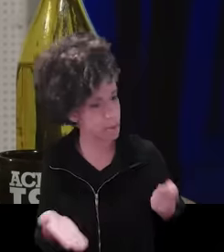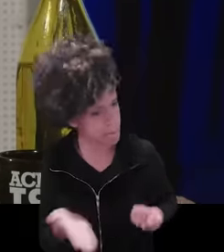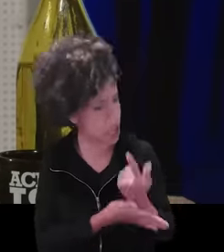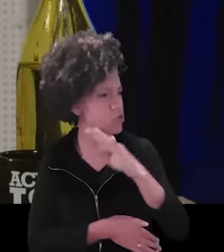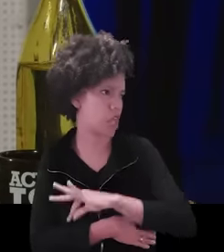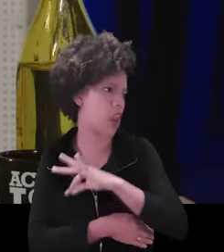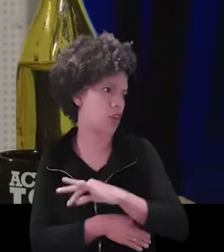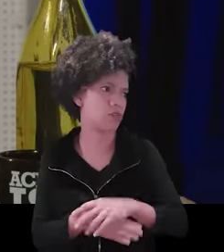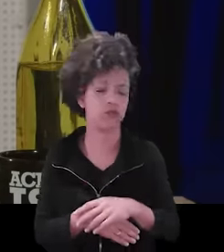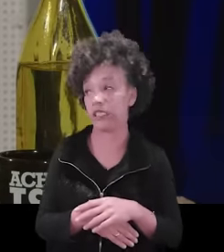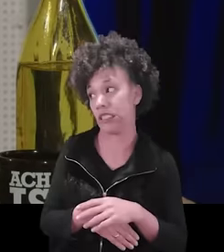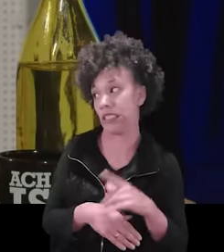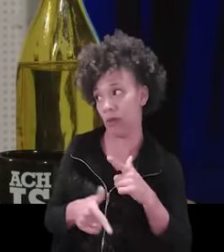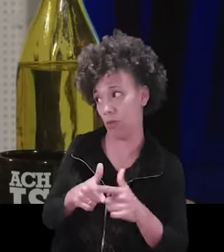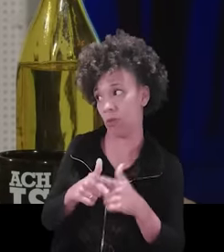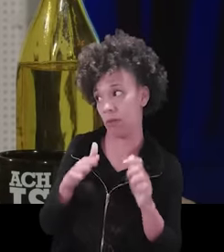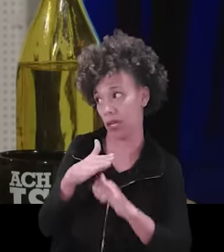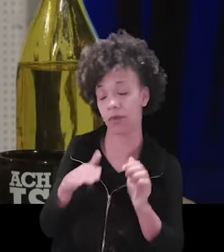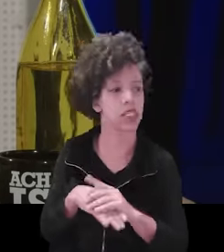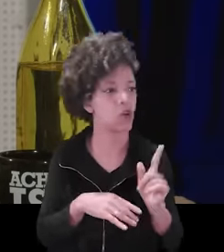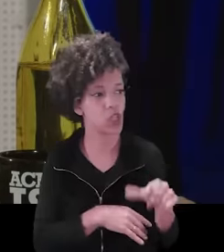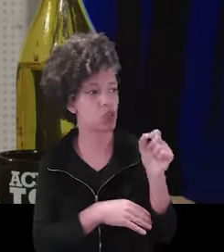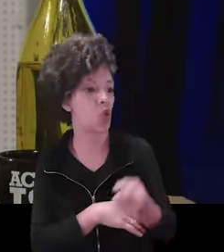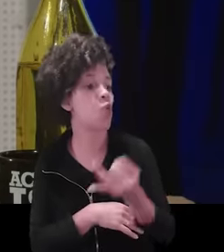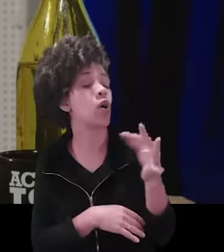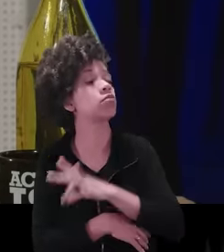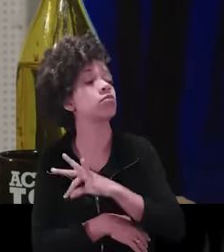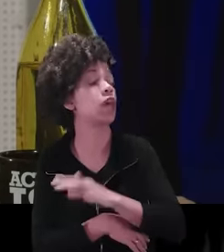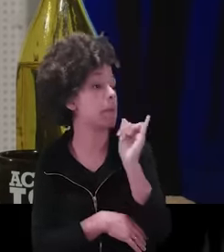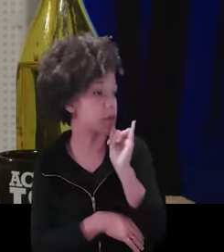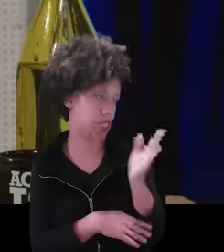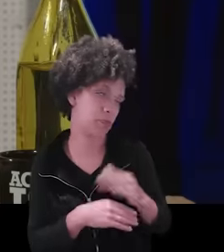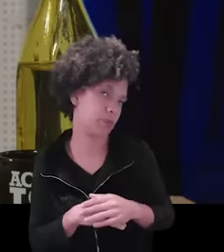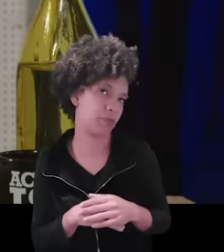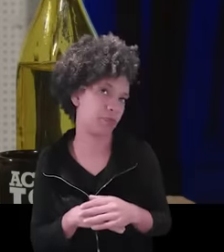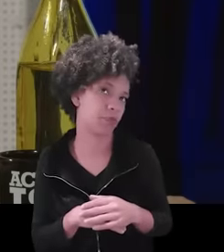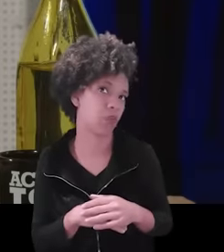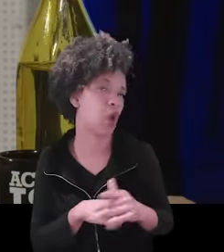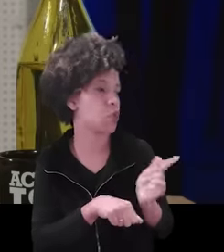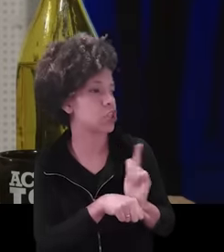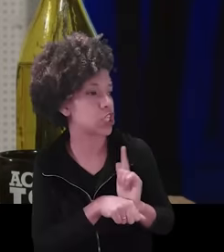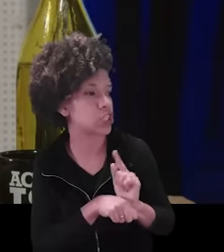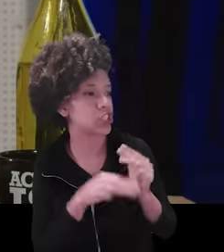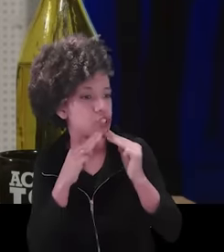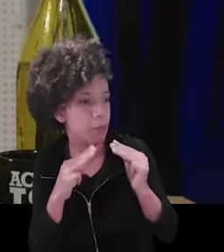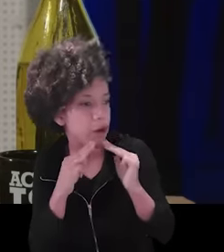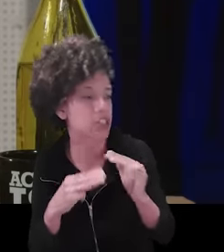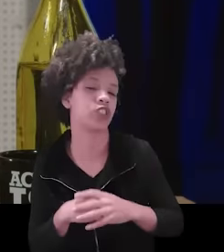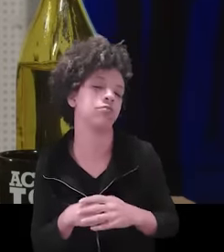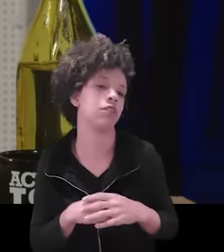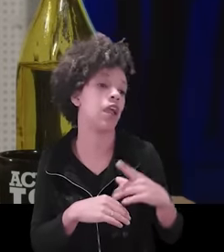tem como pagar esse funcionário preta e não é assim ele não escolhe como que ele vai te pagar foi desenho vão um gerente de